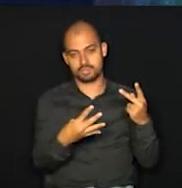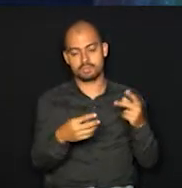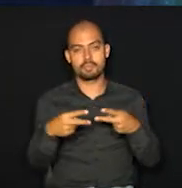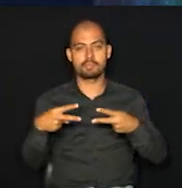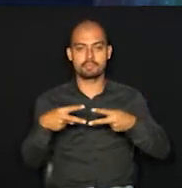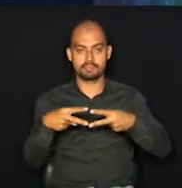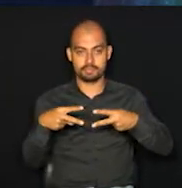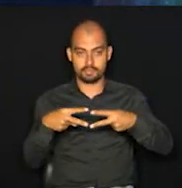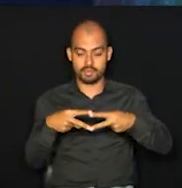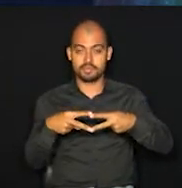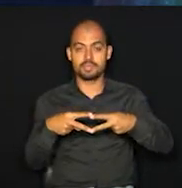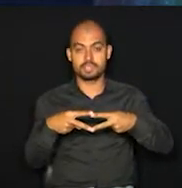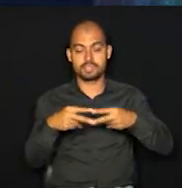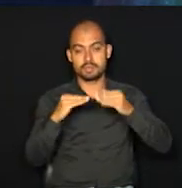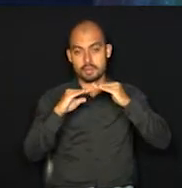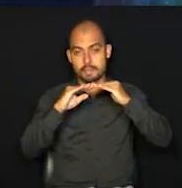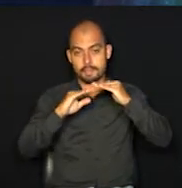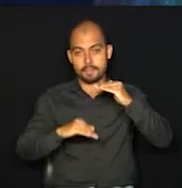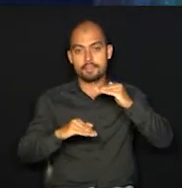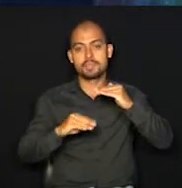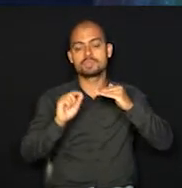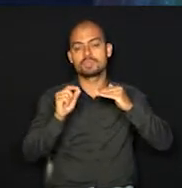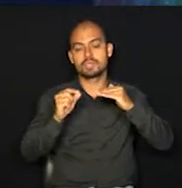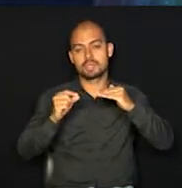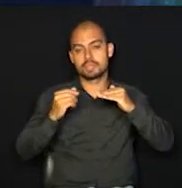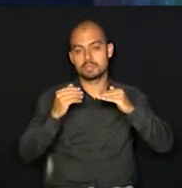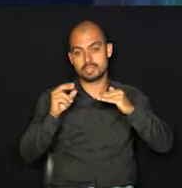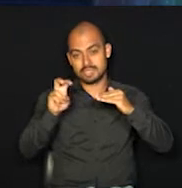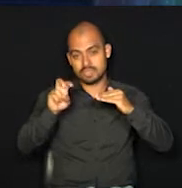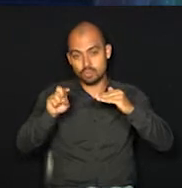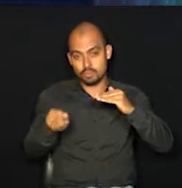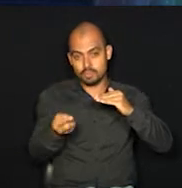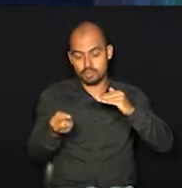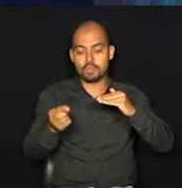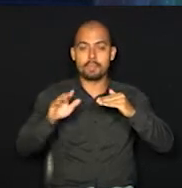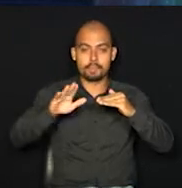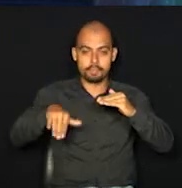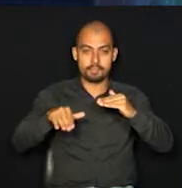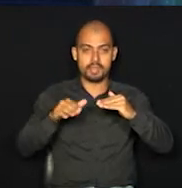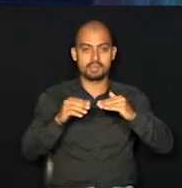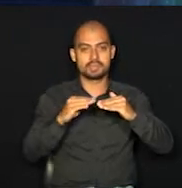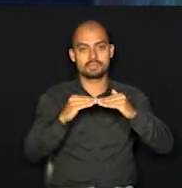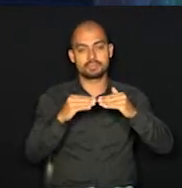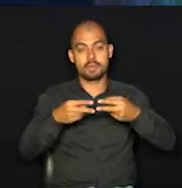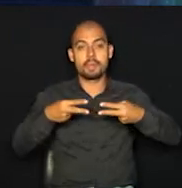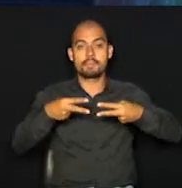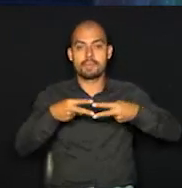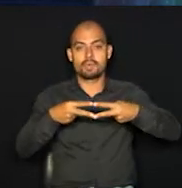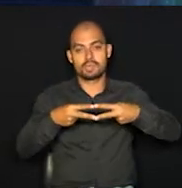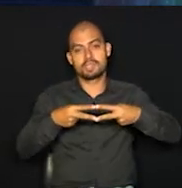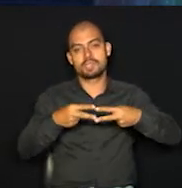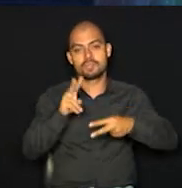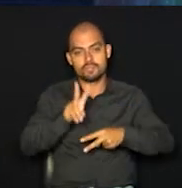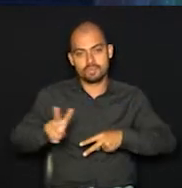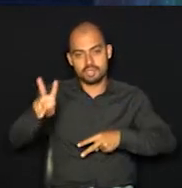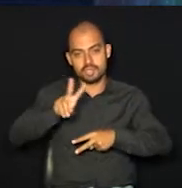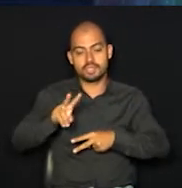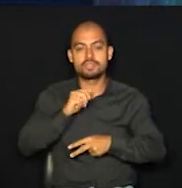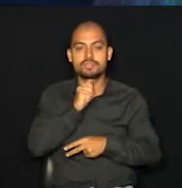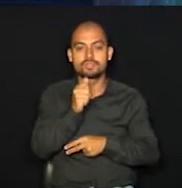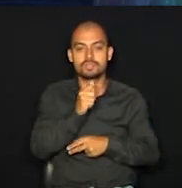4.914, abaixo as cidades que na sequência tem menos de 5.000 casos. Também Paulínia, Valinhos, Vinhedo,